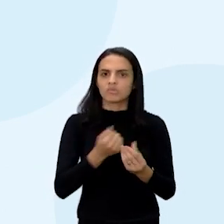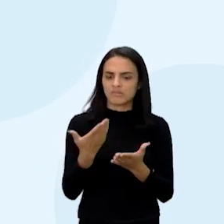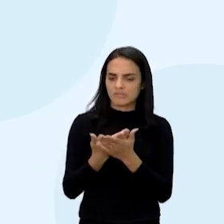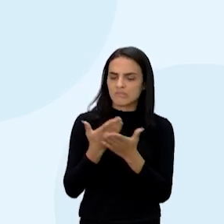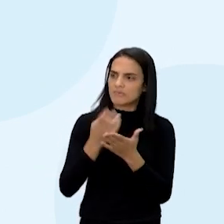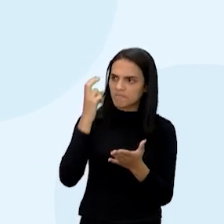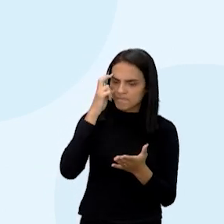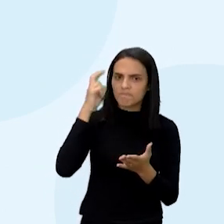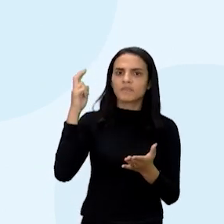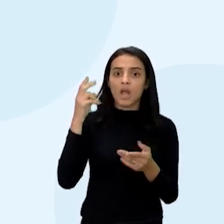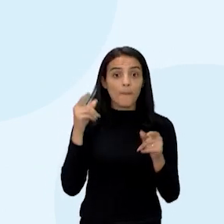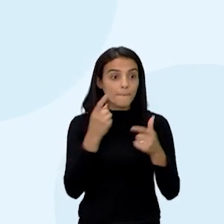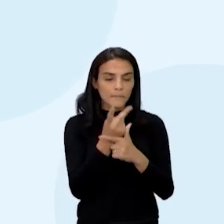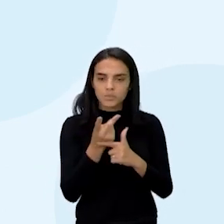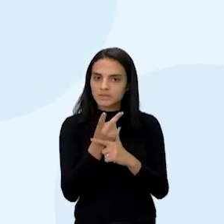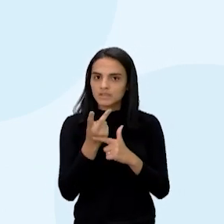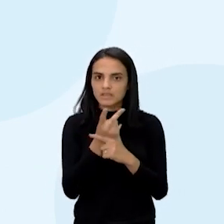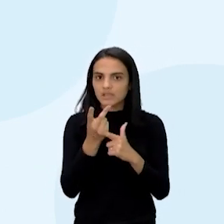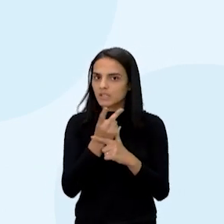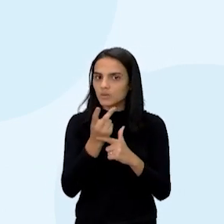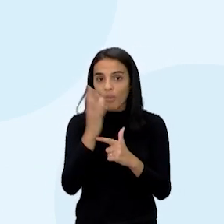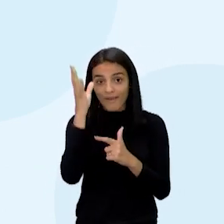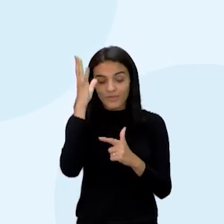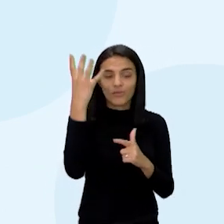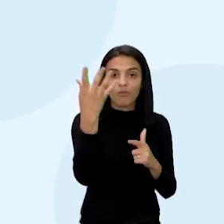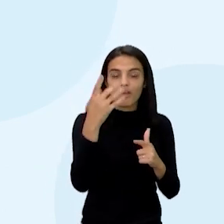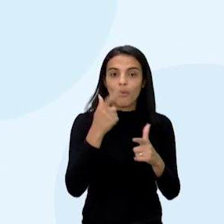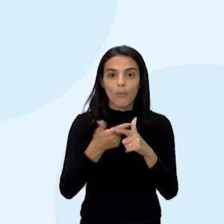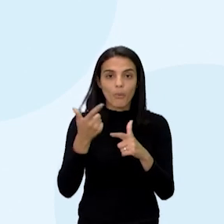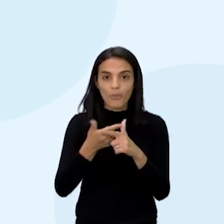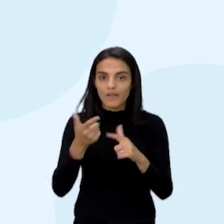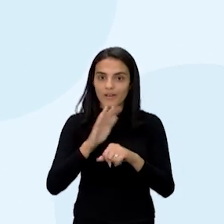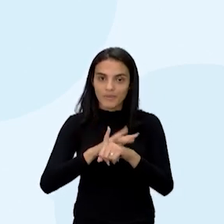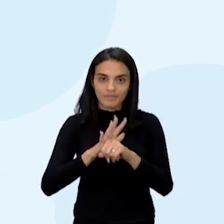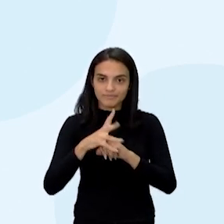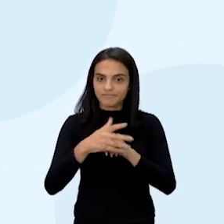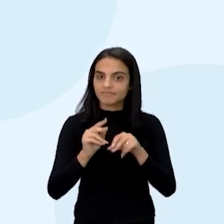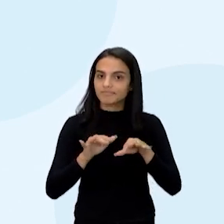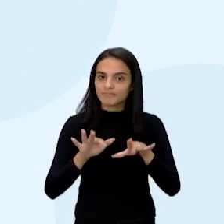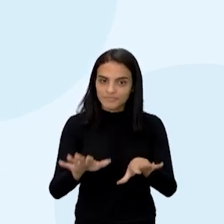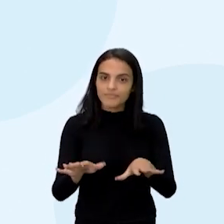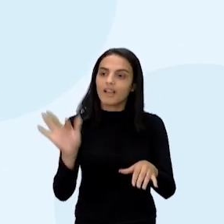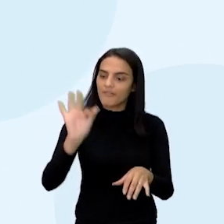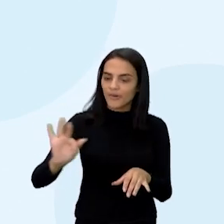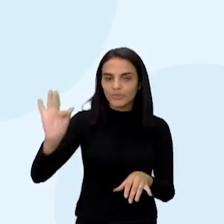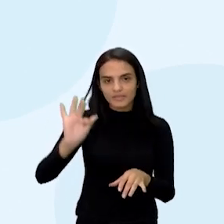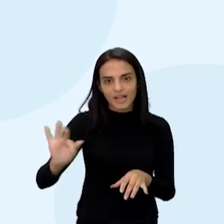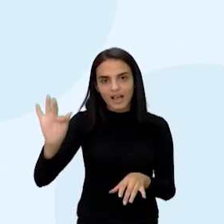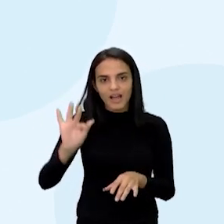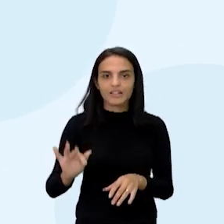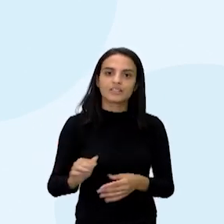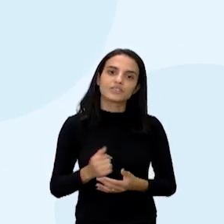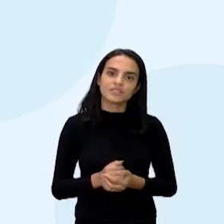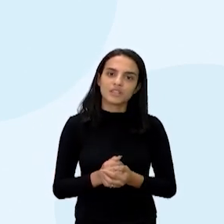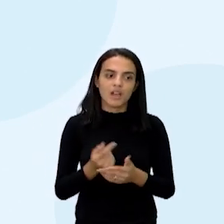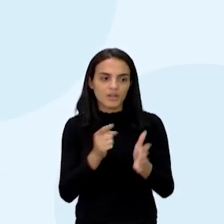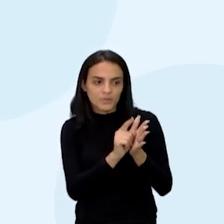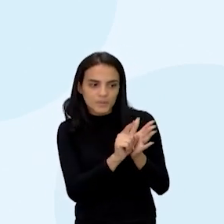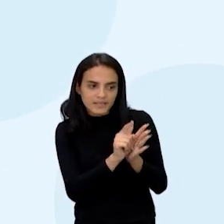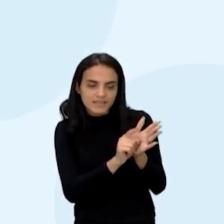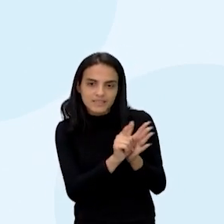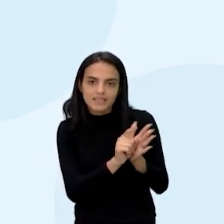que tiveram oportunidade, que estão vinculadas a institutos de pesquisa, a universidades, receberam financiamentos e estão